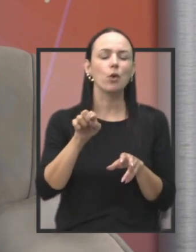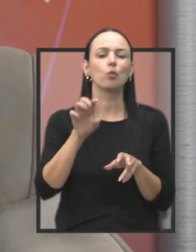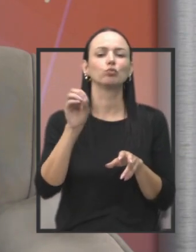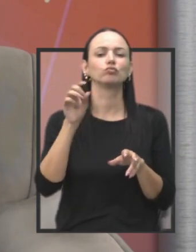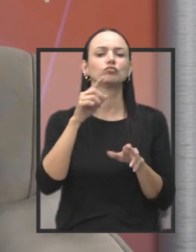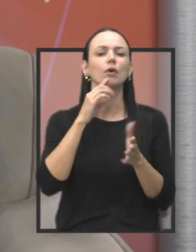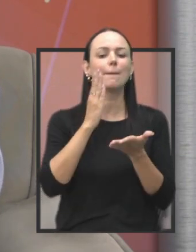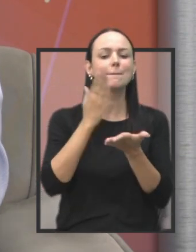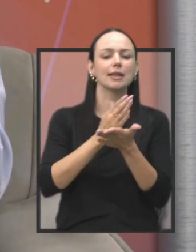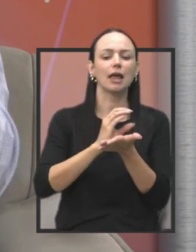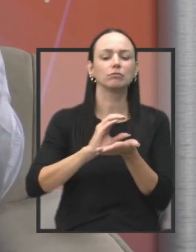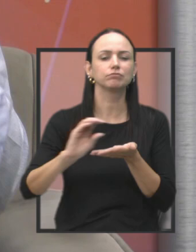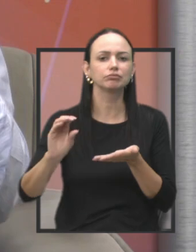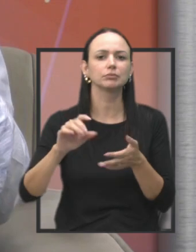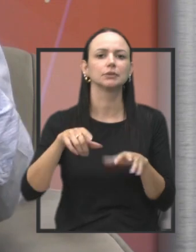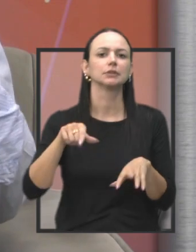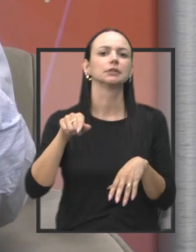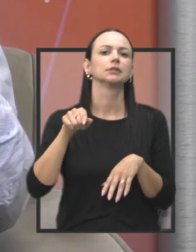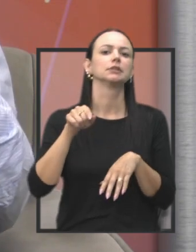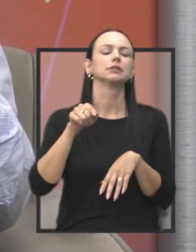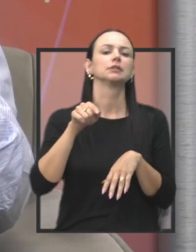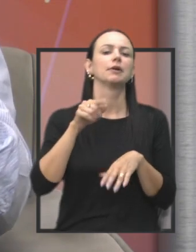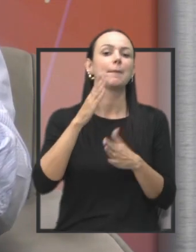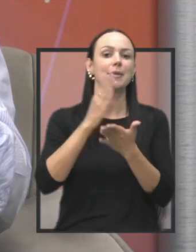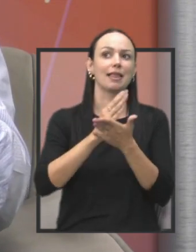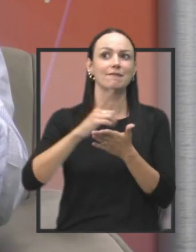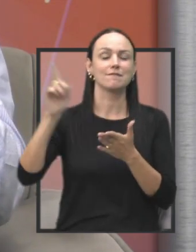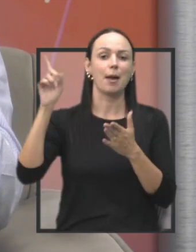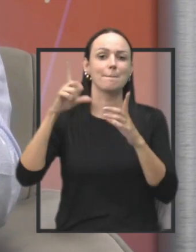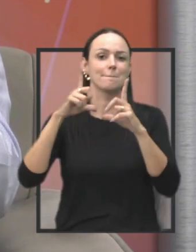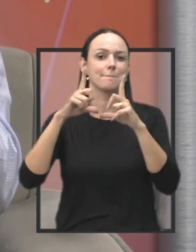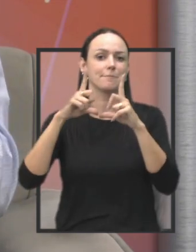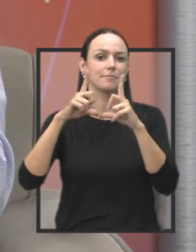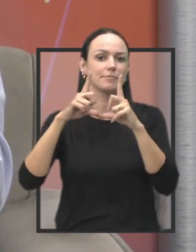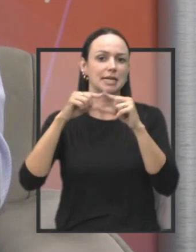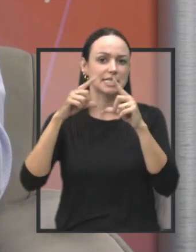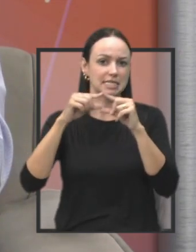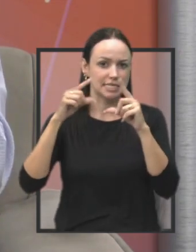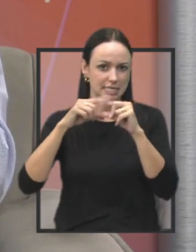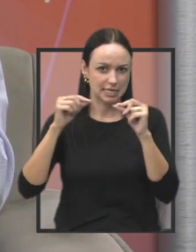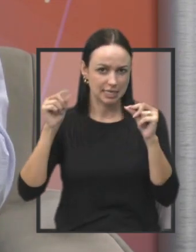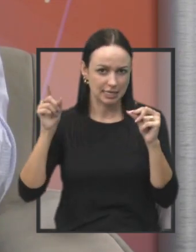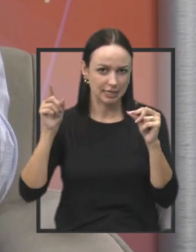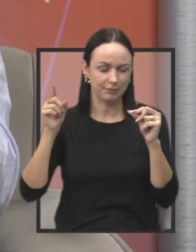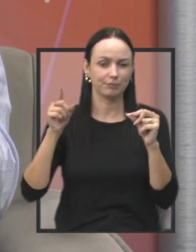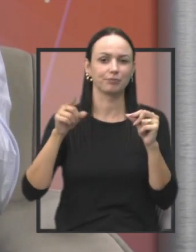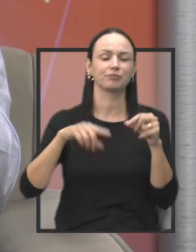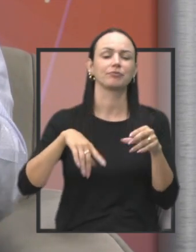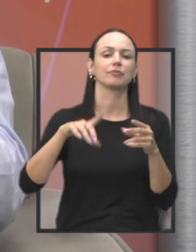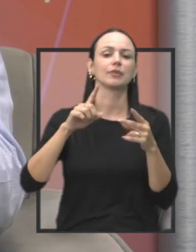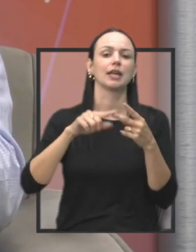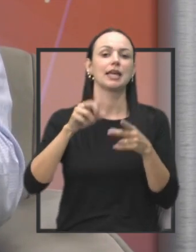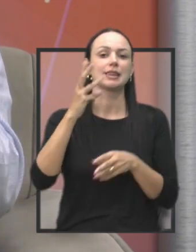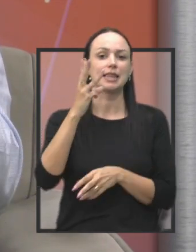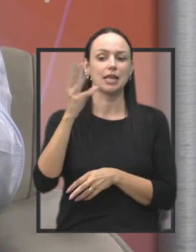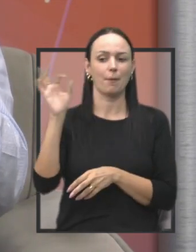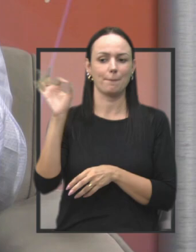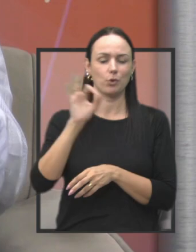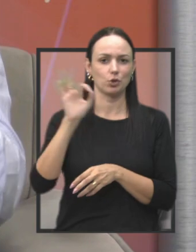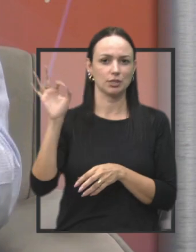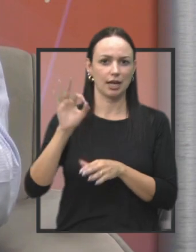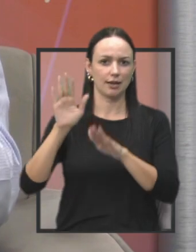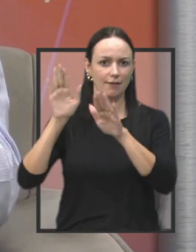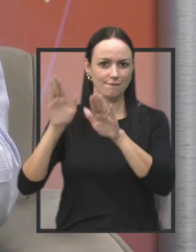destina, uma parte vai para Brasília, para a Receita Federal, certo? Do imposto devido. 3% fica na cidade